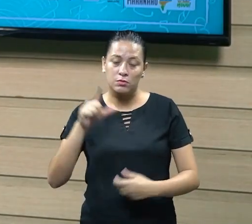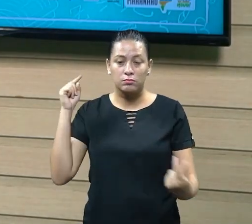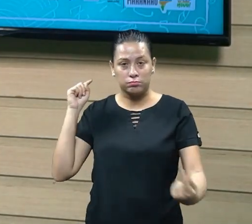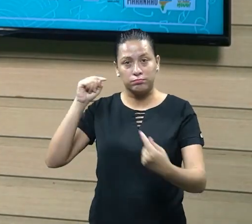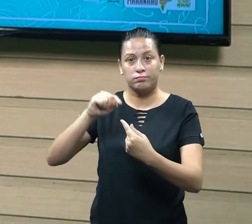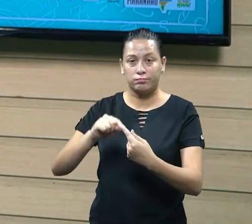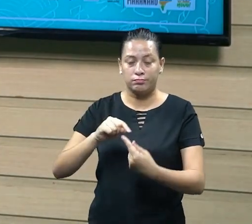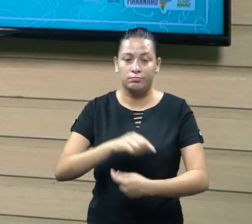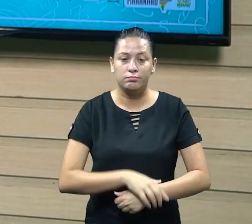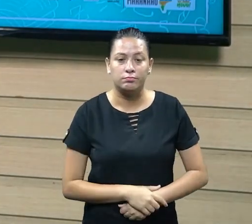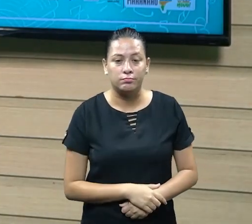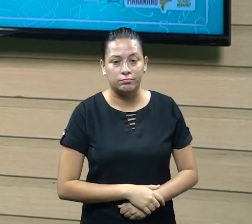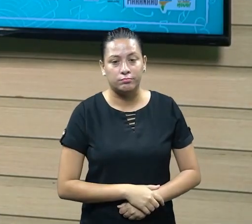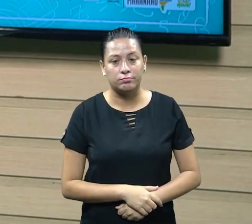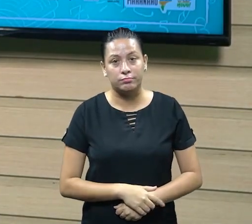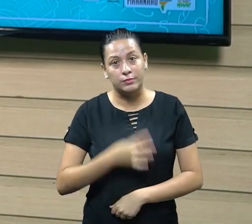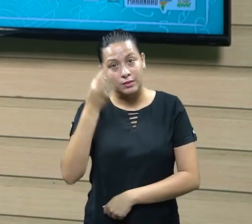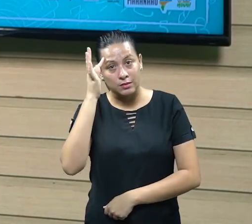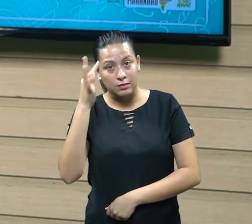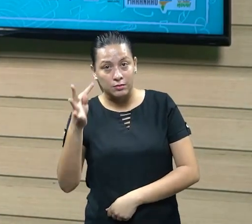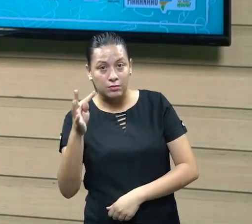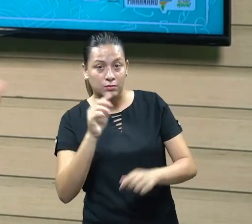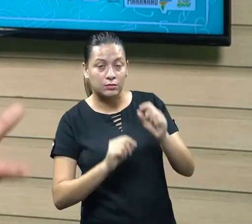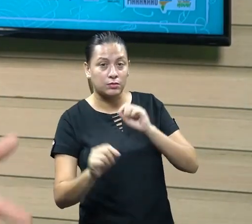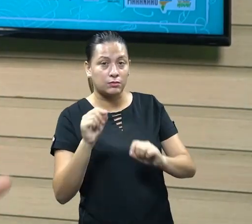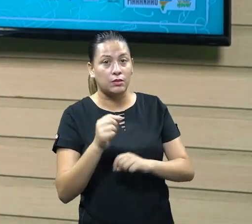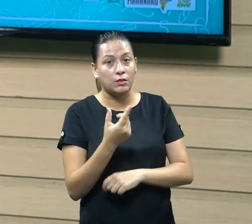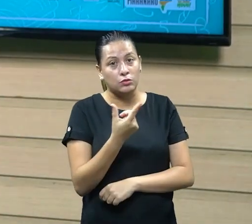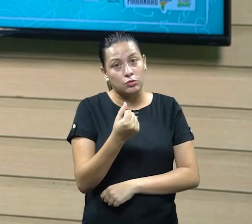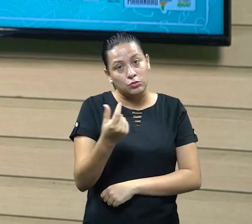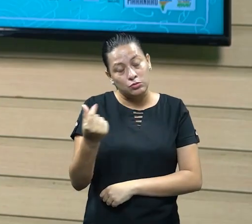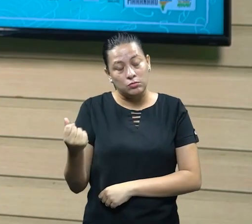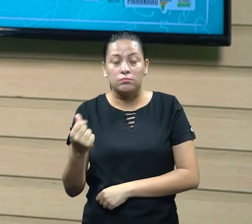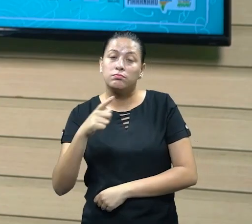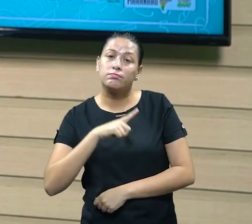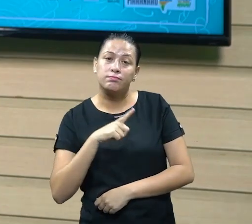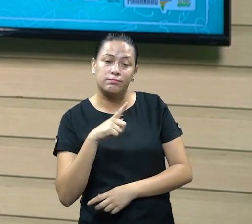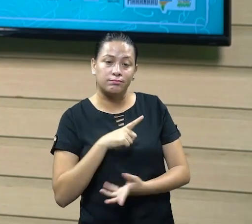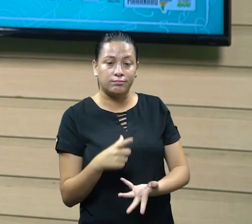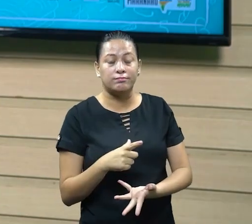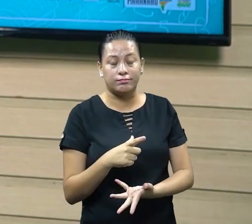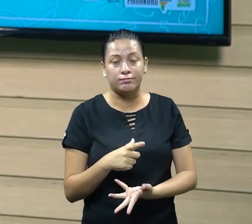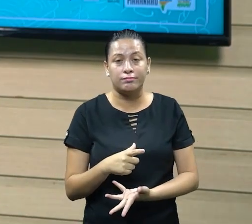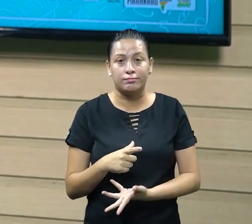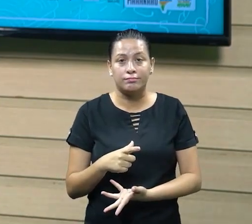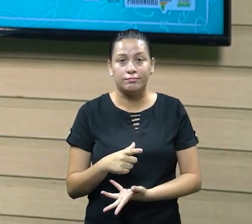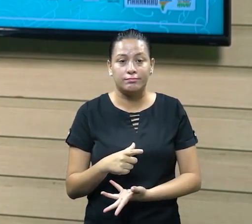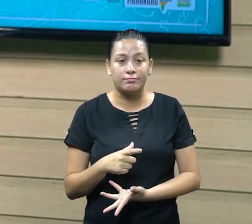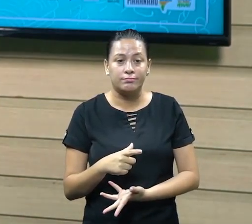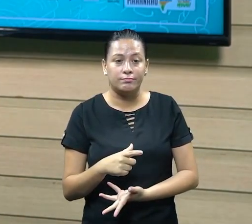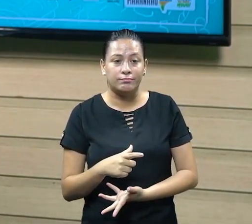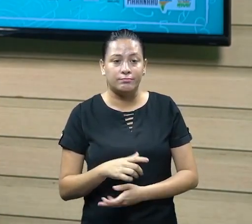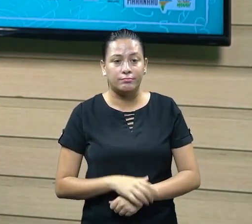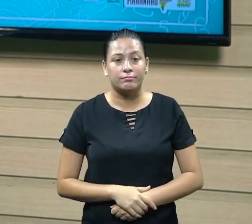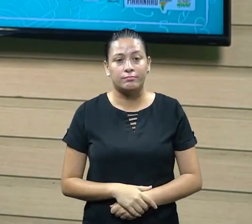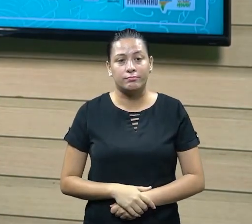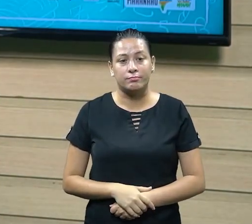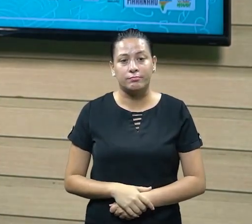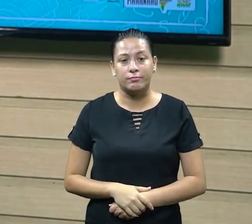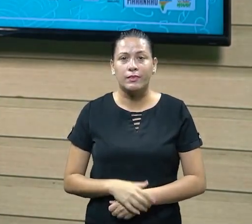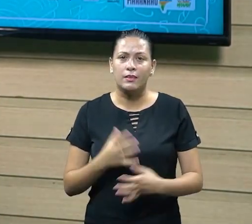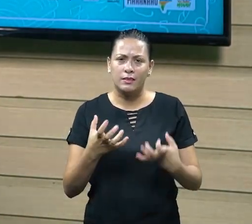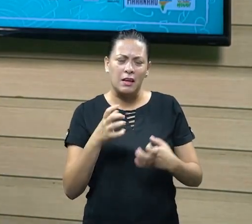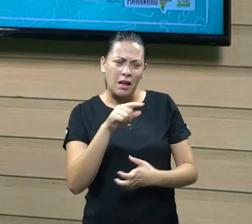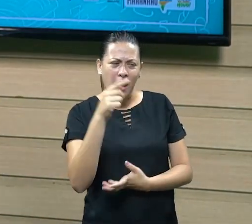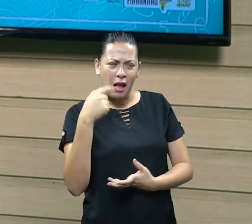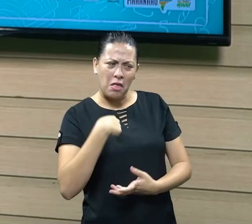objetivos. Teoricamente, a tendência de ter dinheiro é maior. Professor, eu conheço muita gente que nem estudou tanto e tem dinheiro.